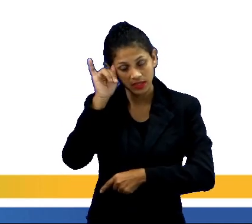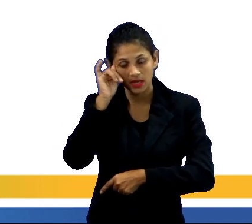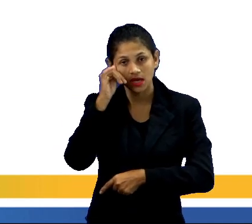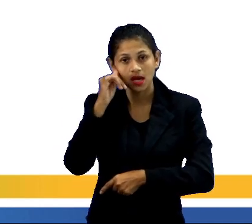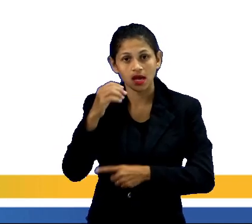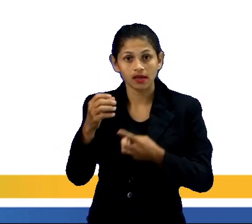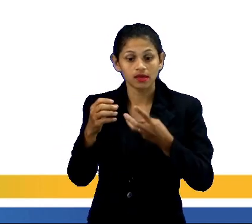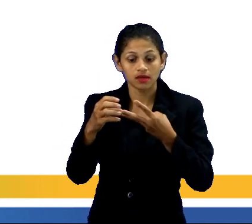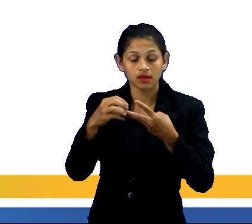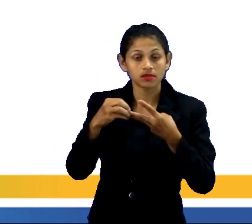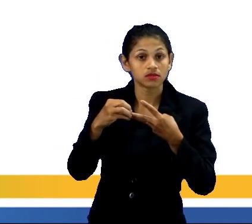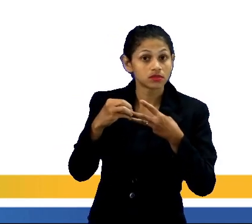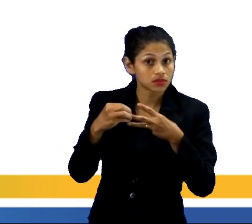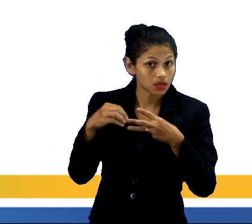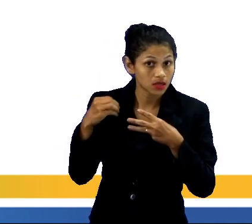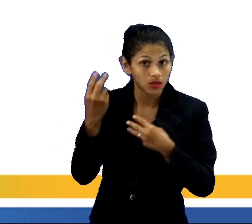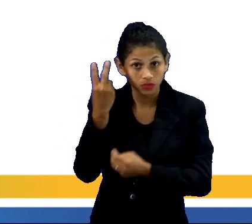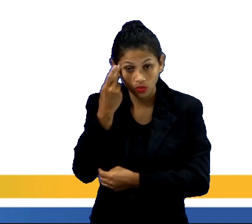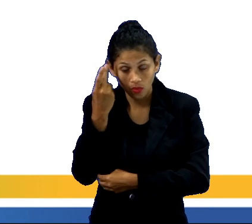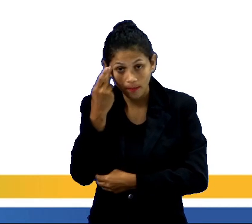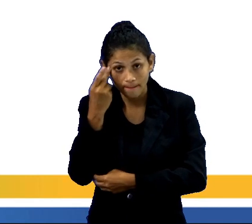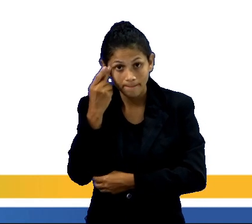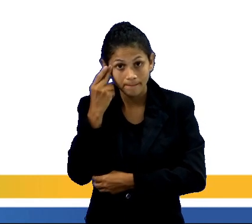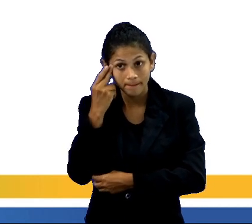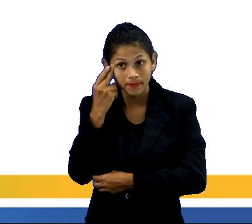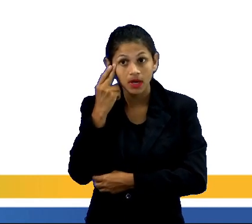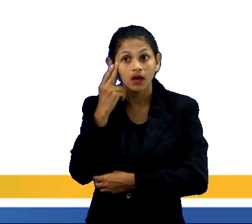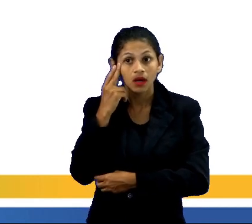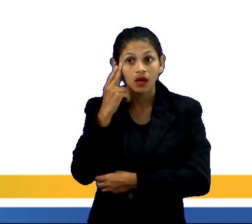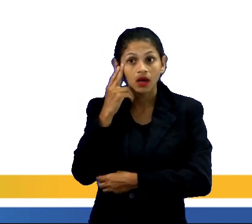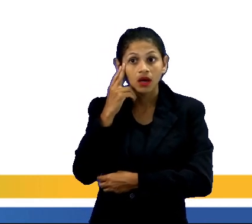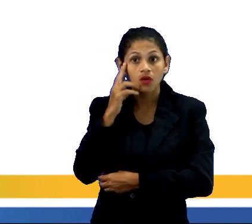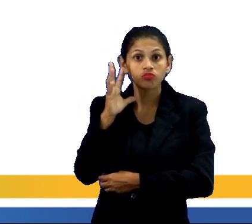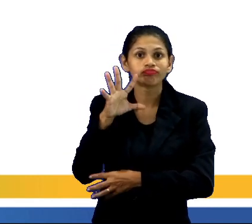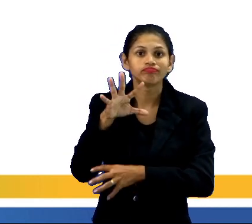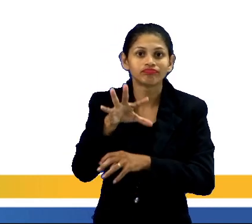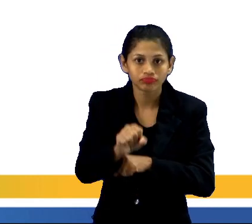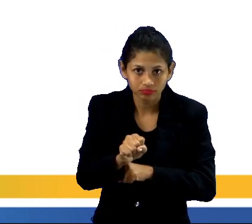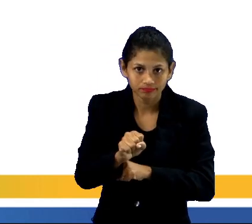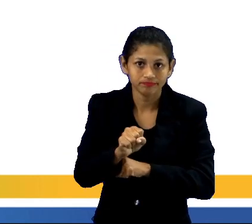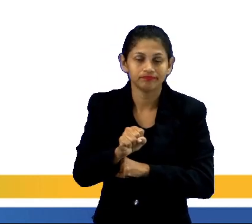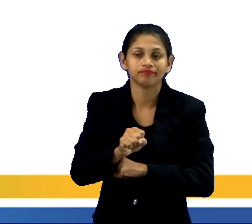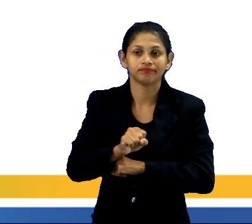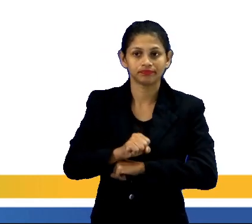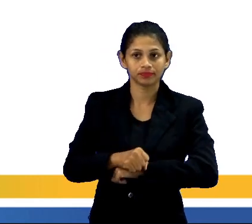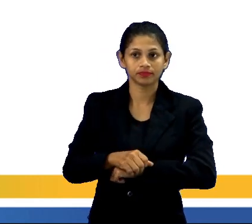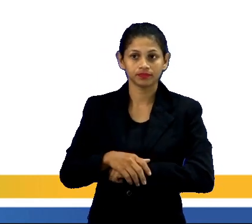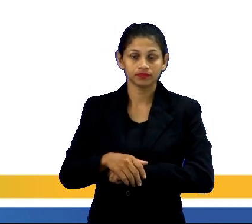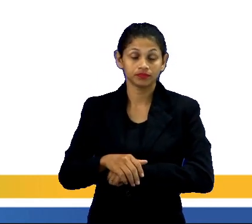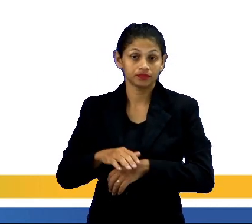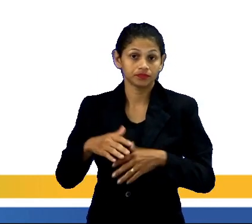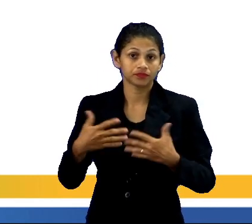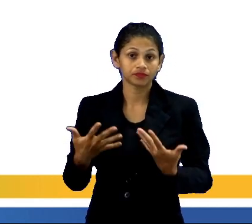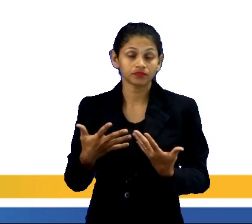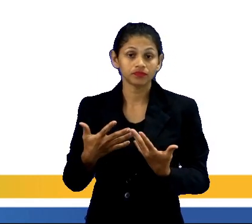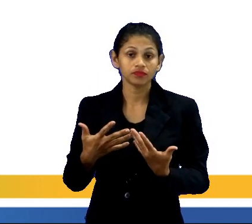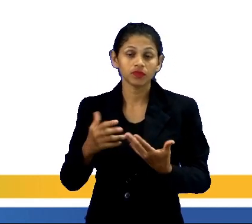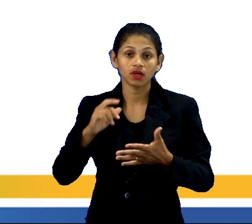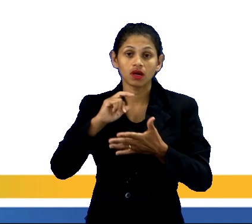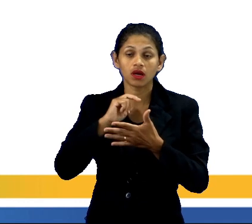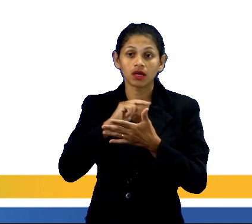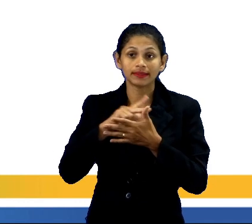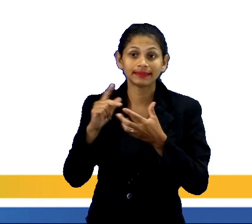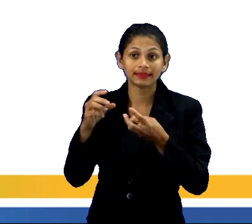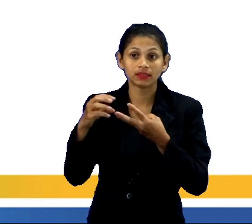Então, daqui é no sistema normal. Só que o que acontece? As células tumorais, elas